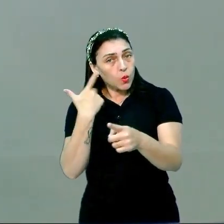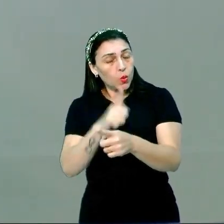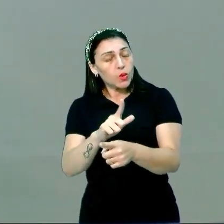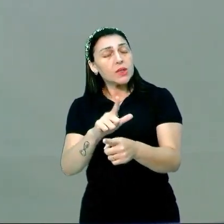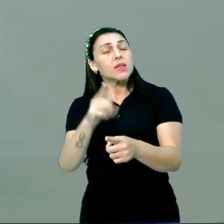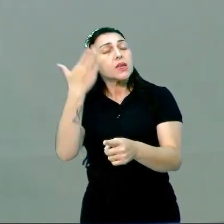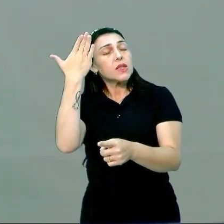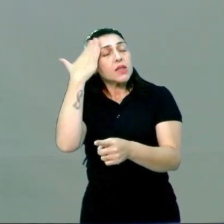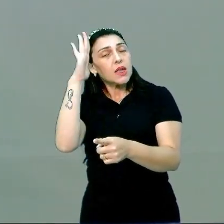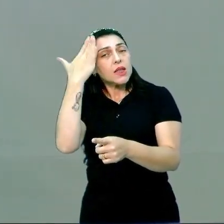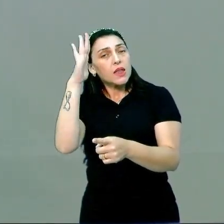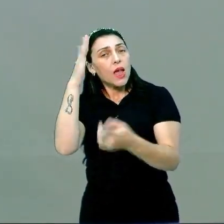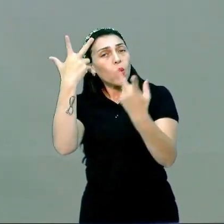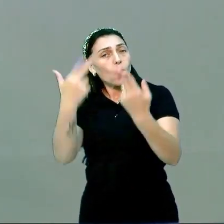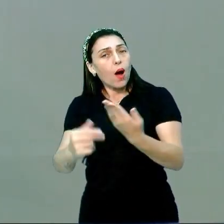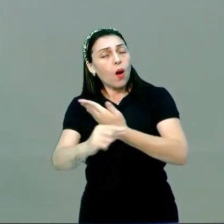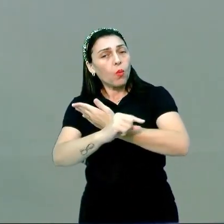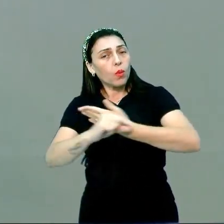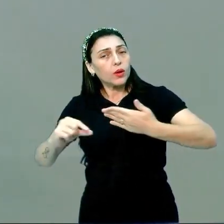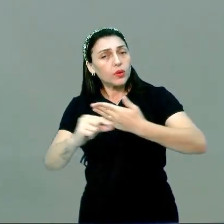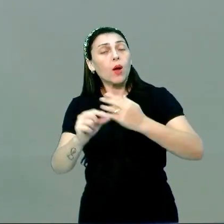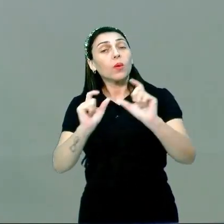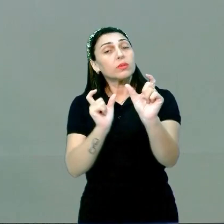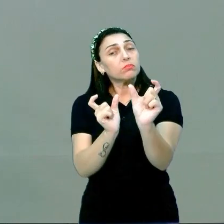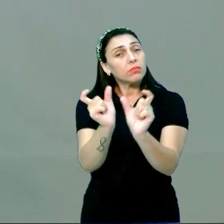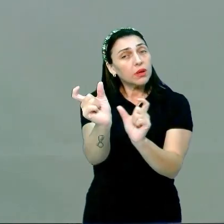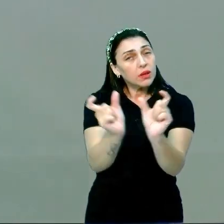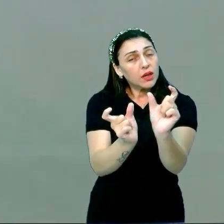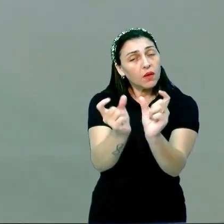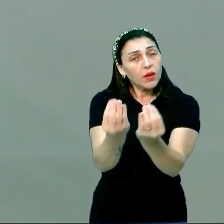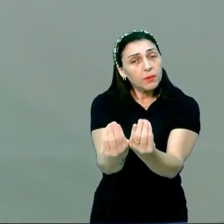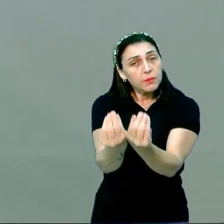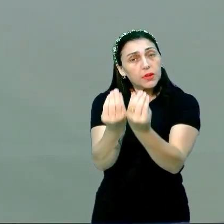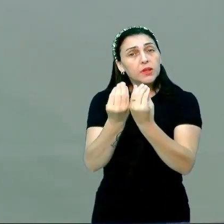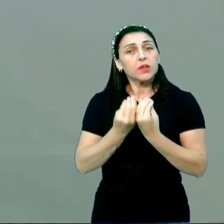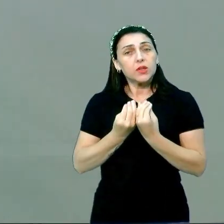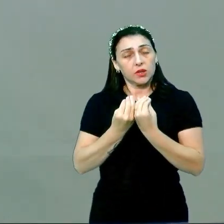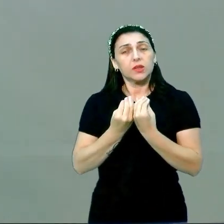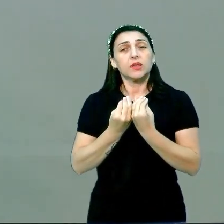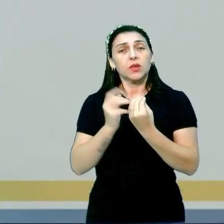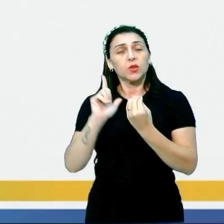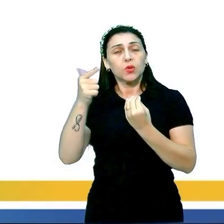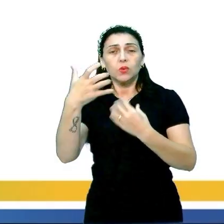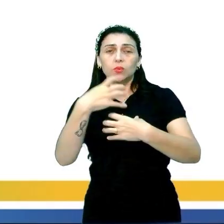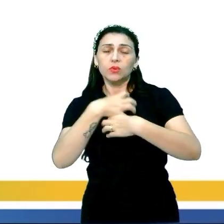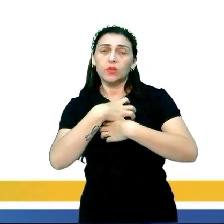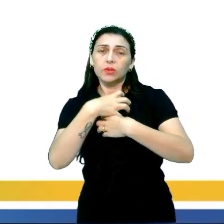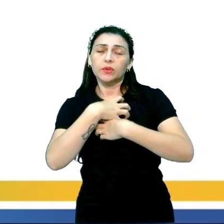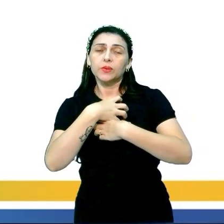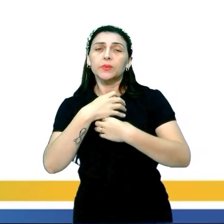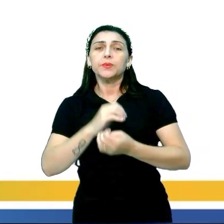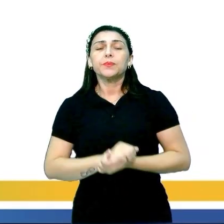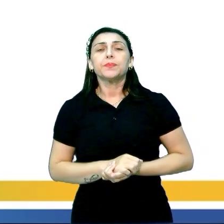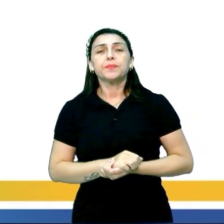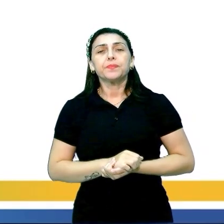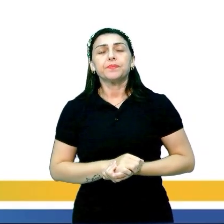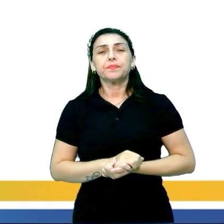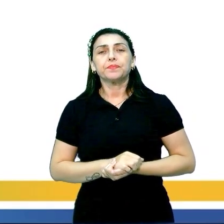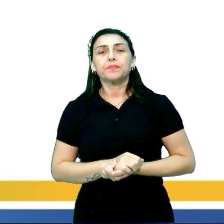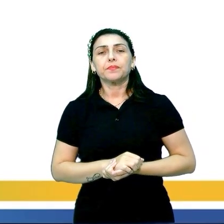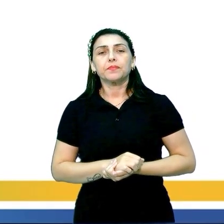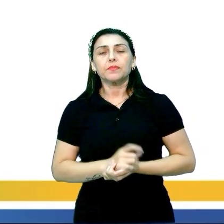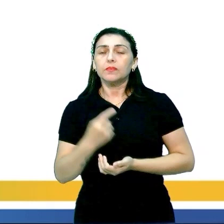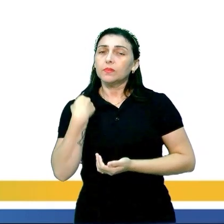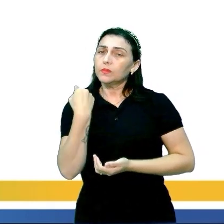entender dessa maneira, porque é o que as palavras, né, dizem de outras maneiras, tá? Então,